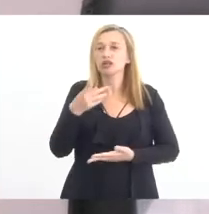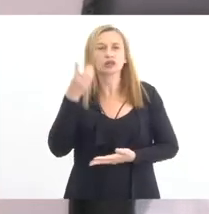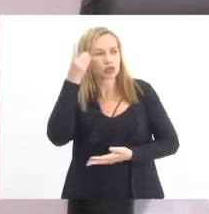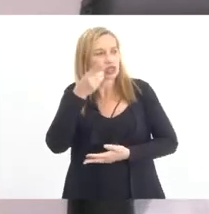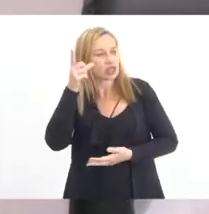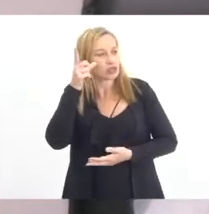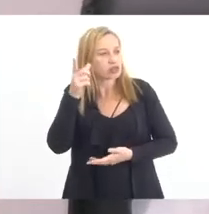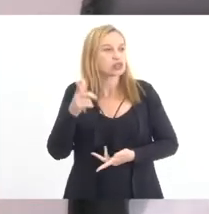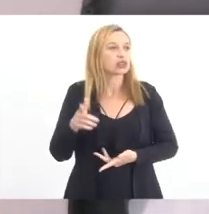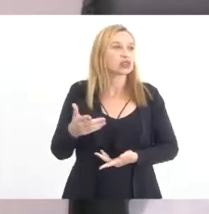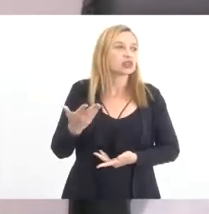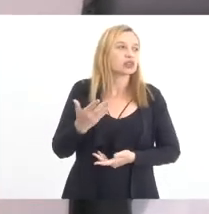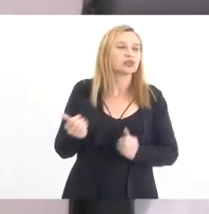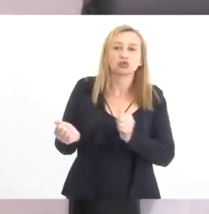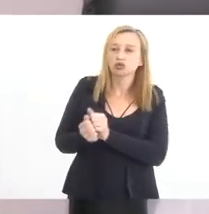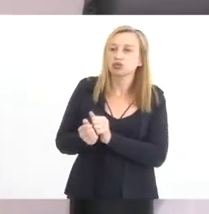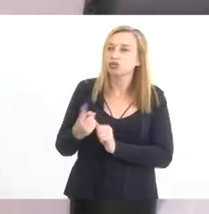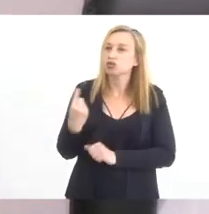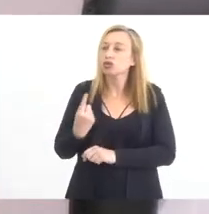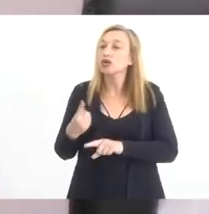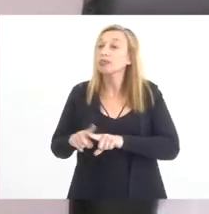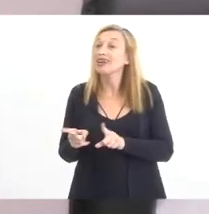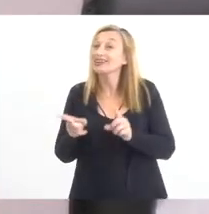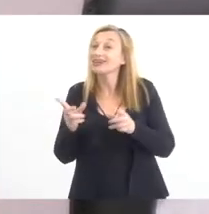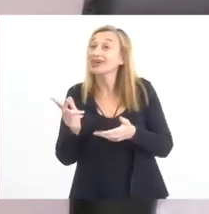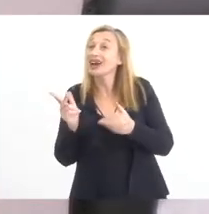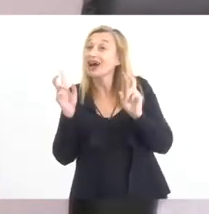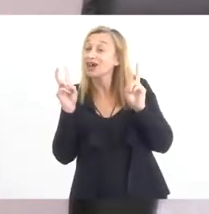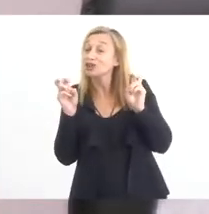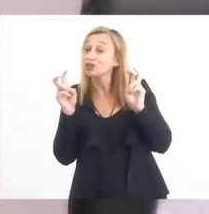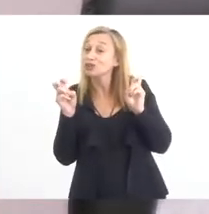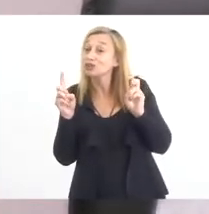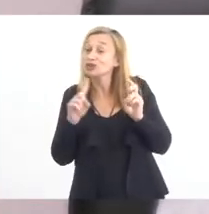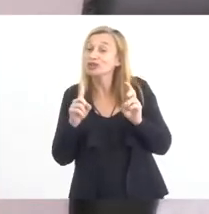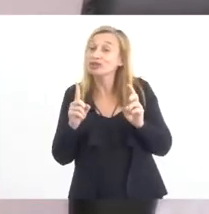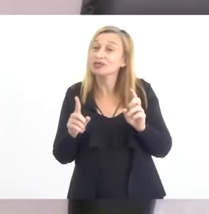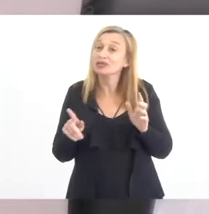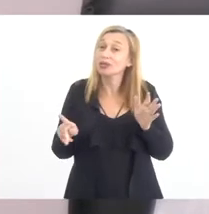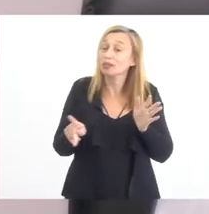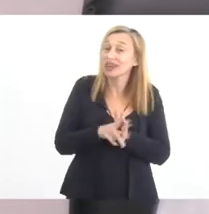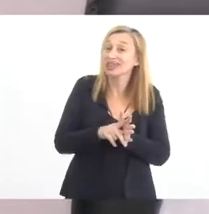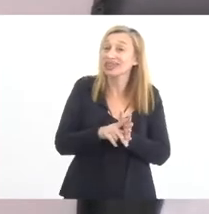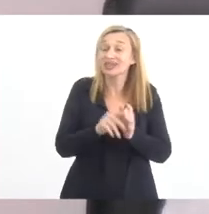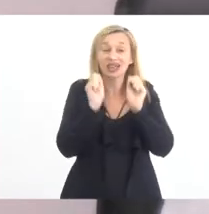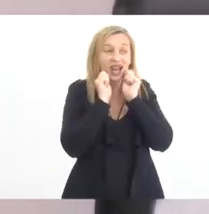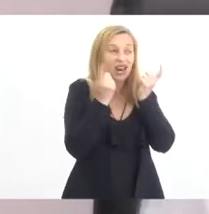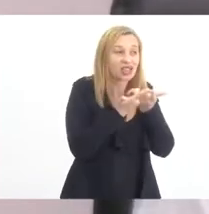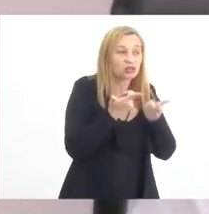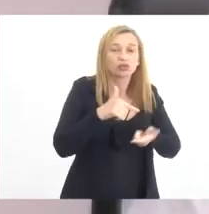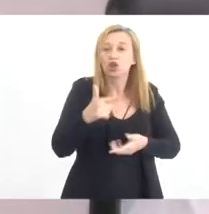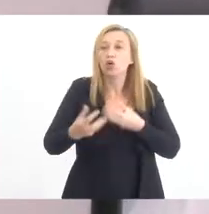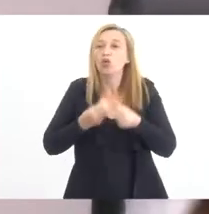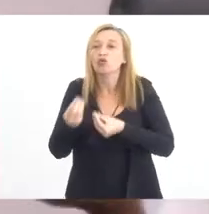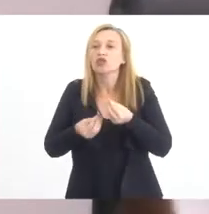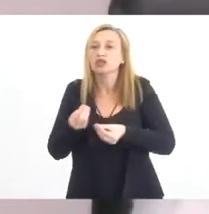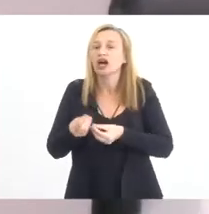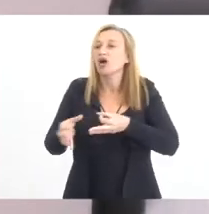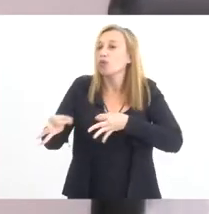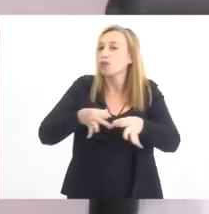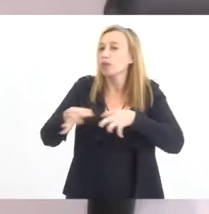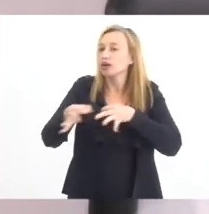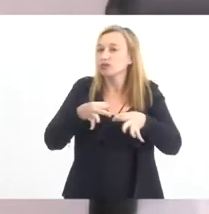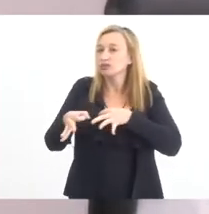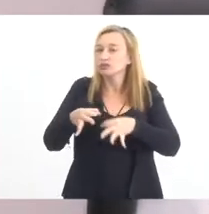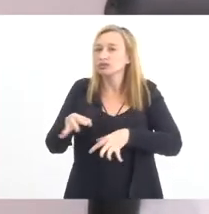Lucinha como também uma das nossas aliadas. Só que tem questões que não passam exclusivamente pela Alerj. A gente não tem como votar o plano de carreiras da